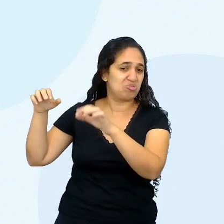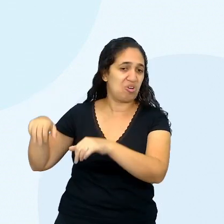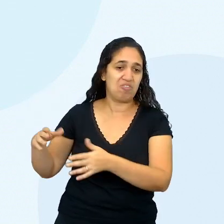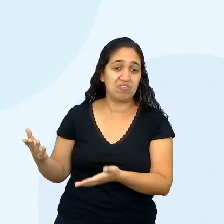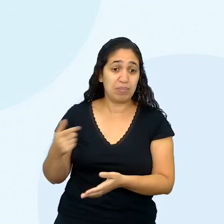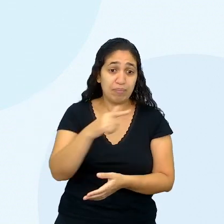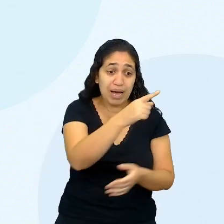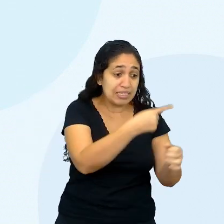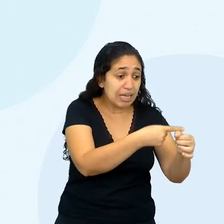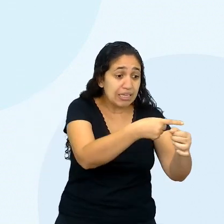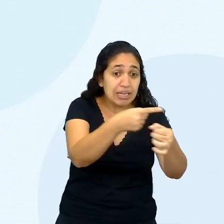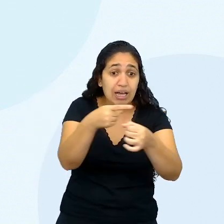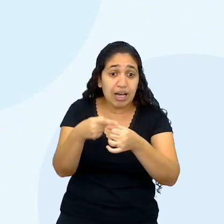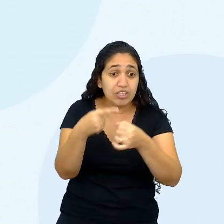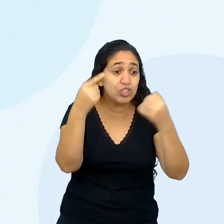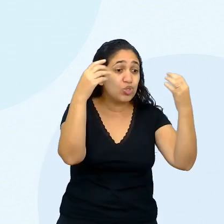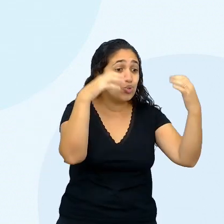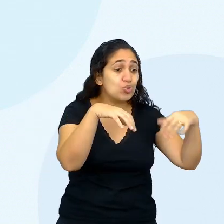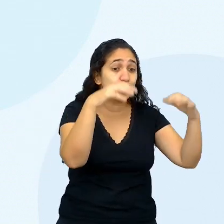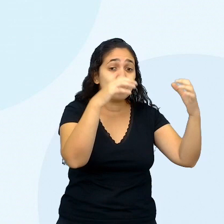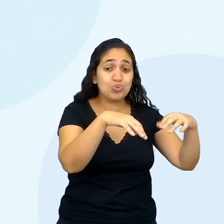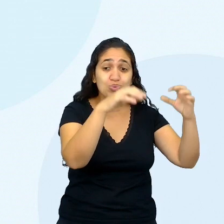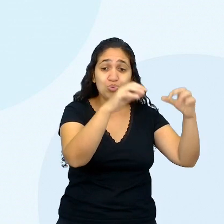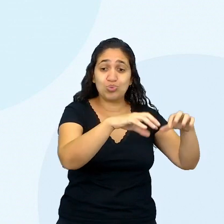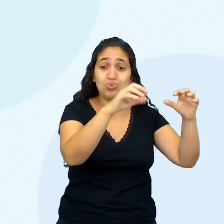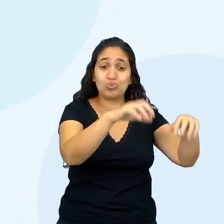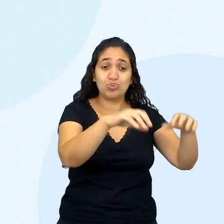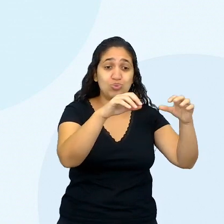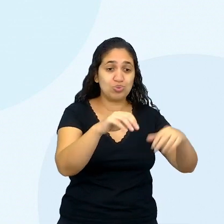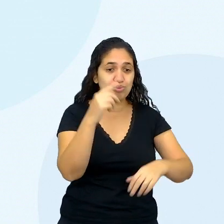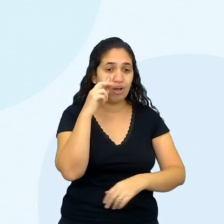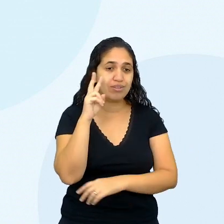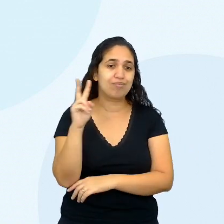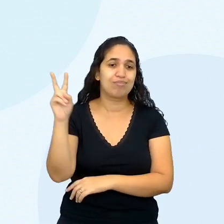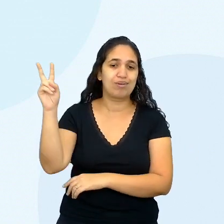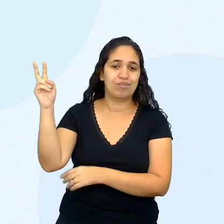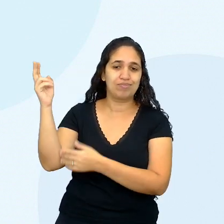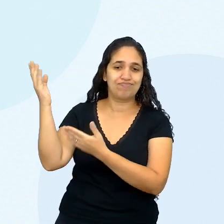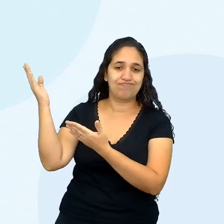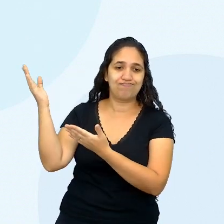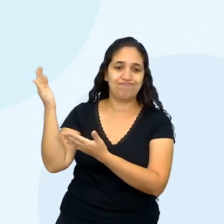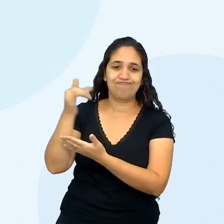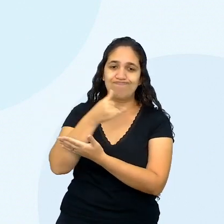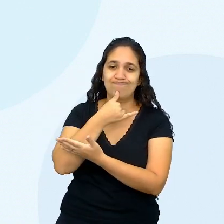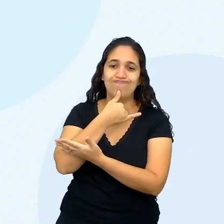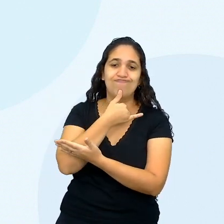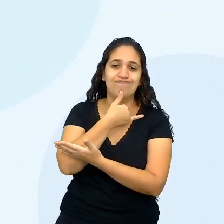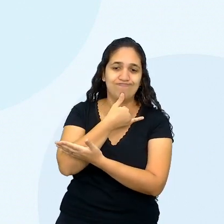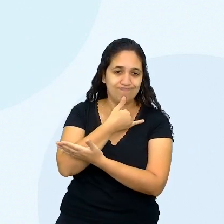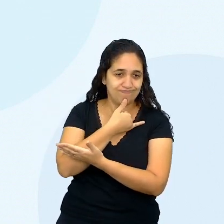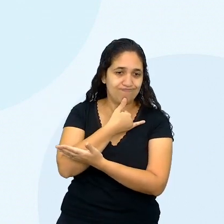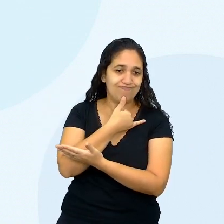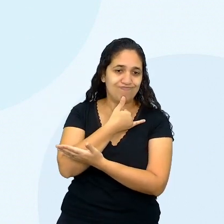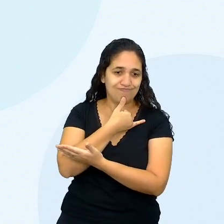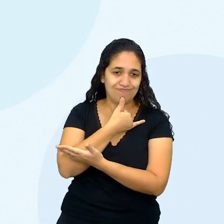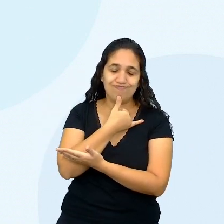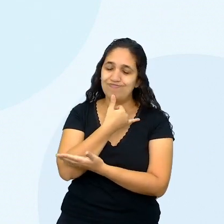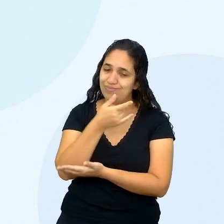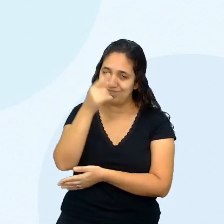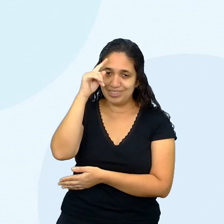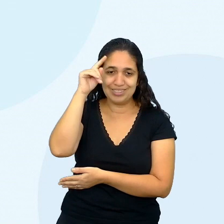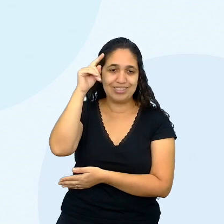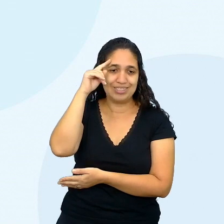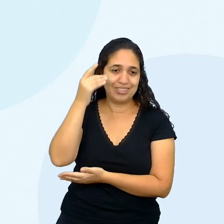Mas na cidade chove muito, né? E a gente vê essas cenas que são, infelizmente, cotidianas na vida aí de muitas regiões,